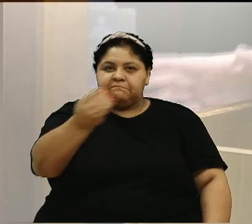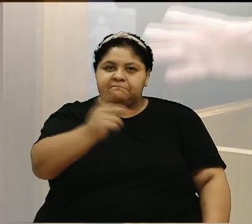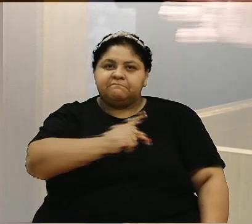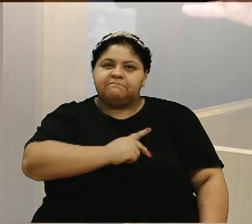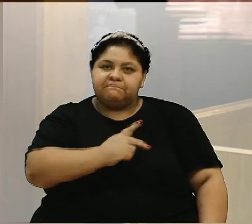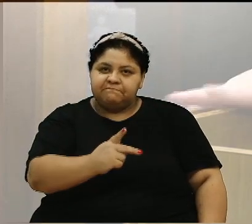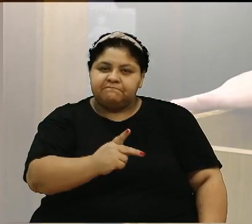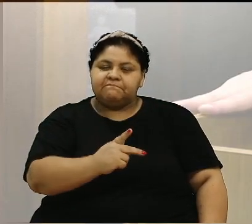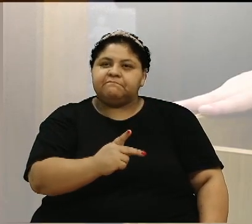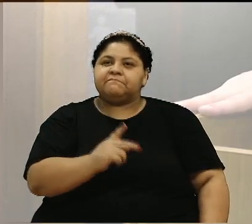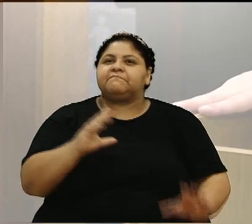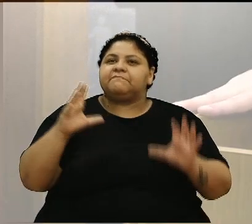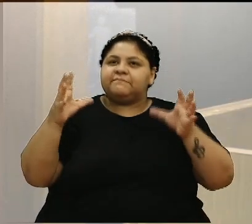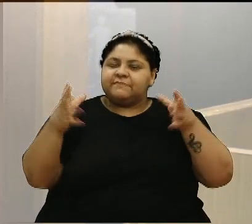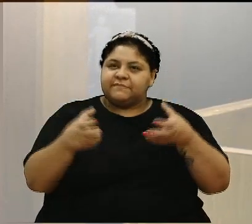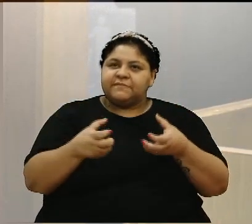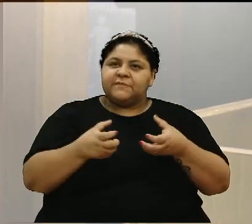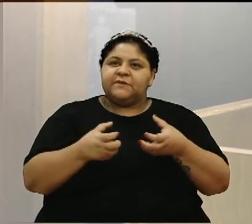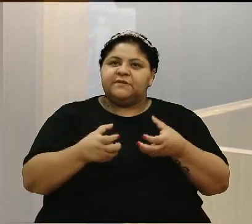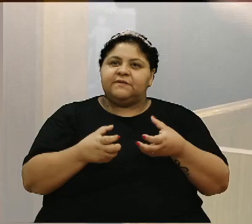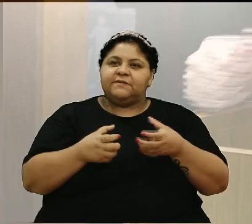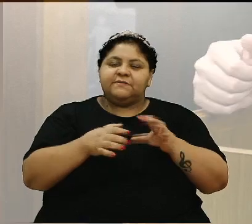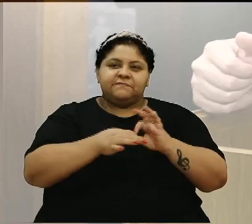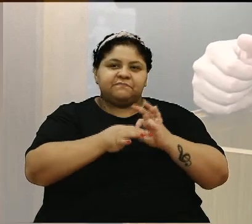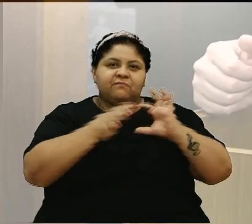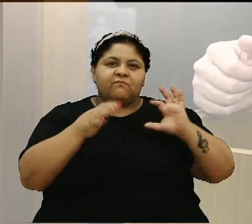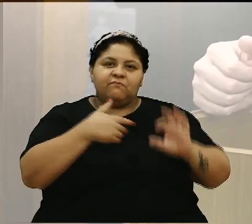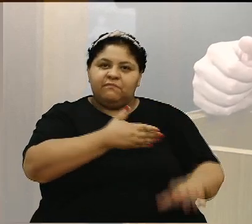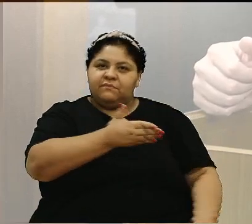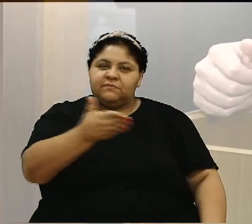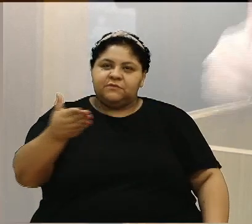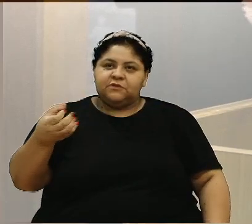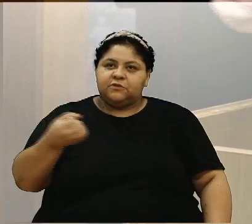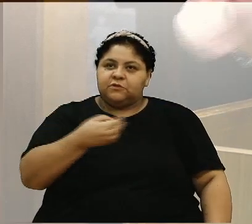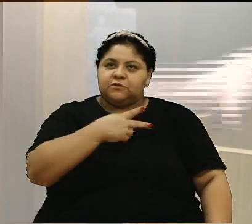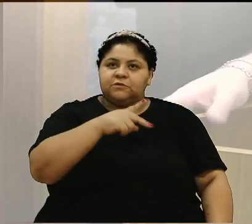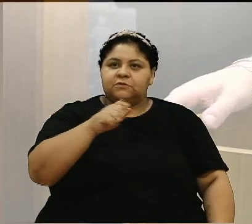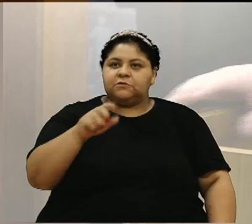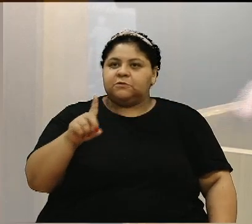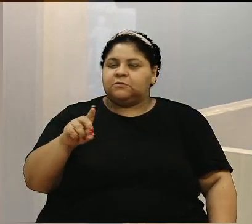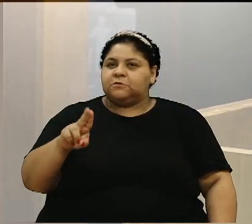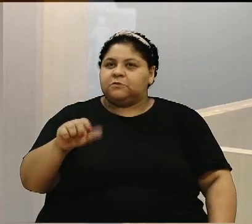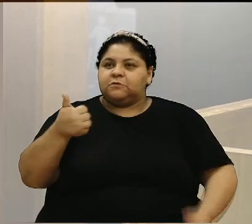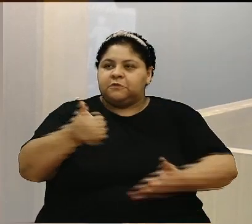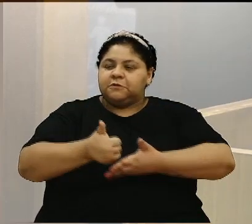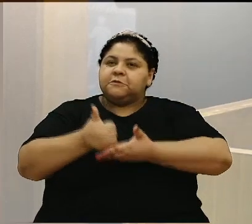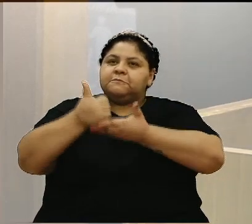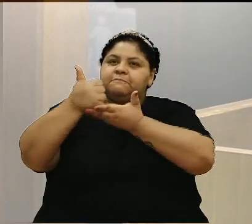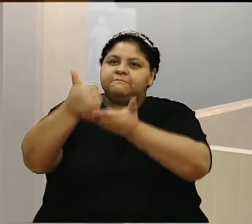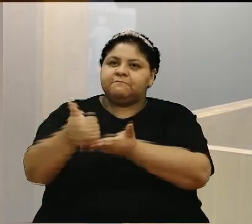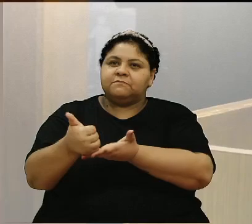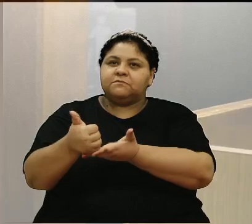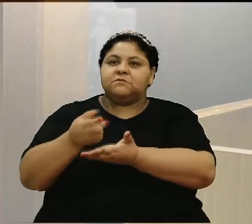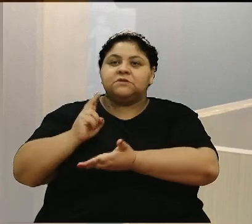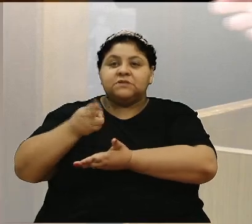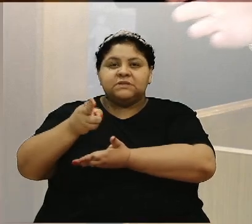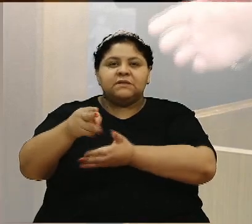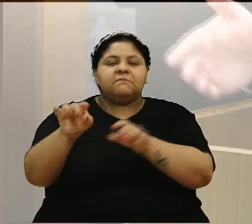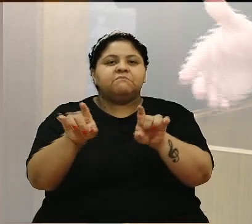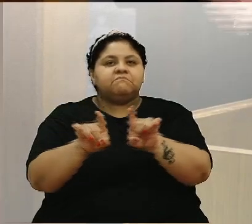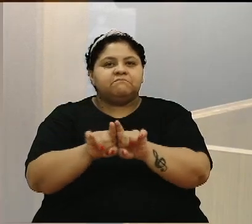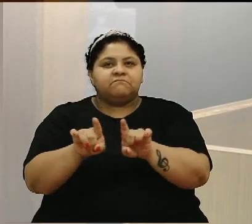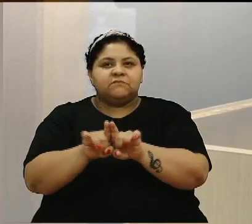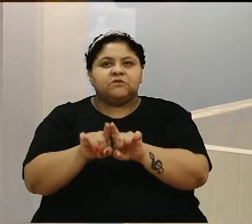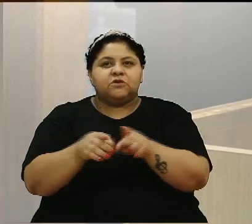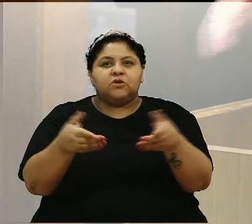presidente, a toda a disponibilidade de Nova Pádua e a contribuição, vereador Fantinel, que o senhor sempre também, embora